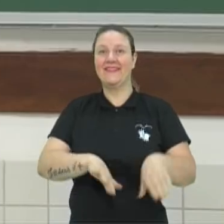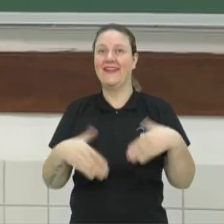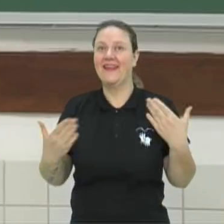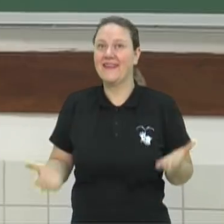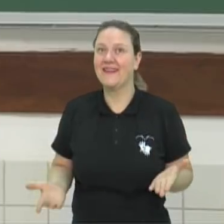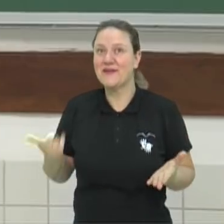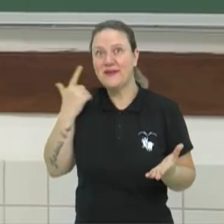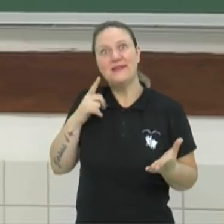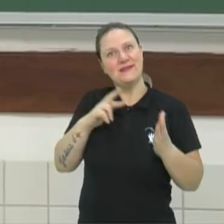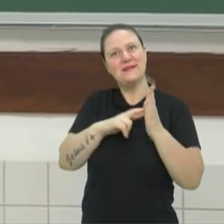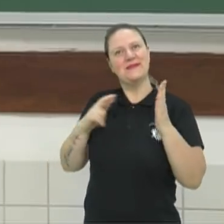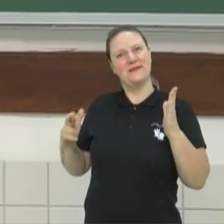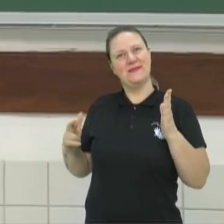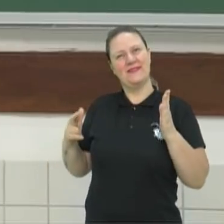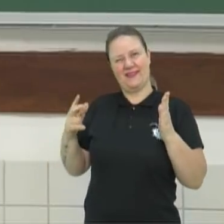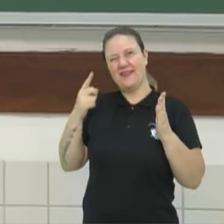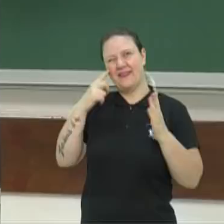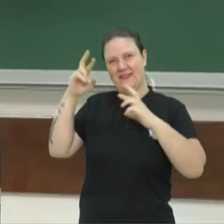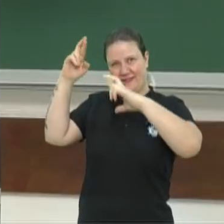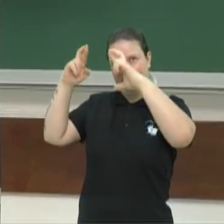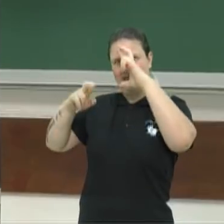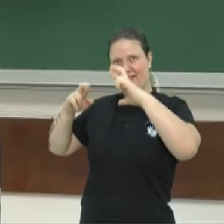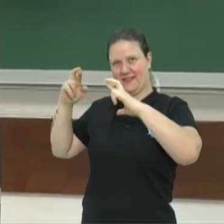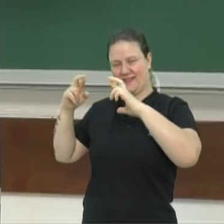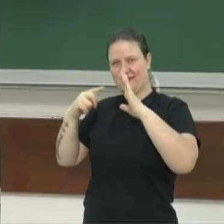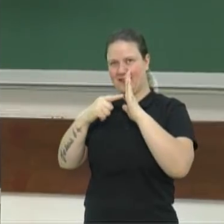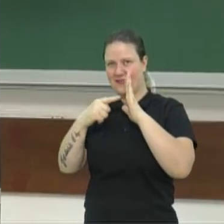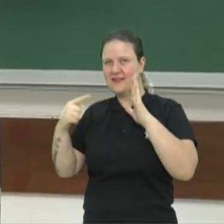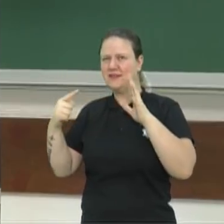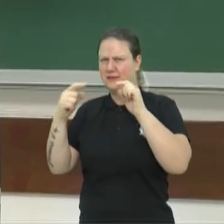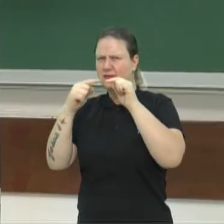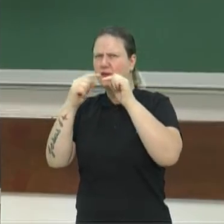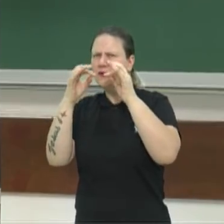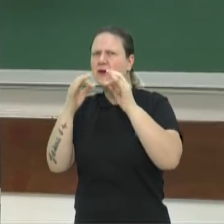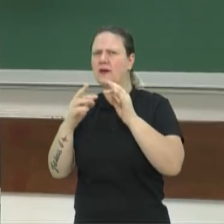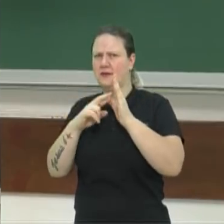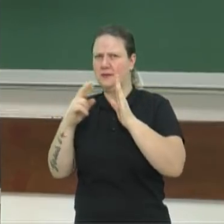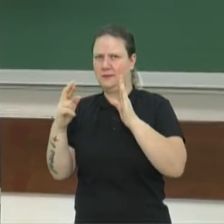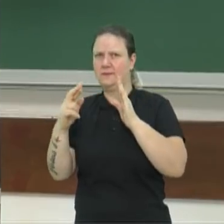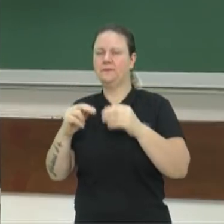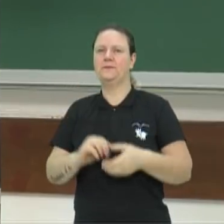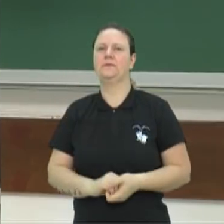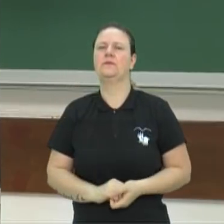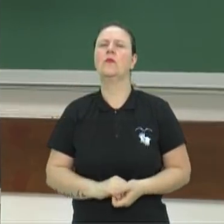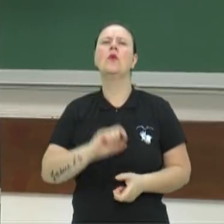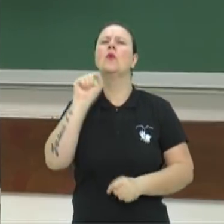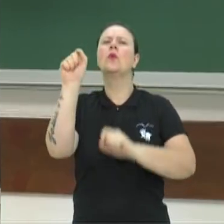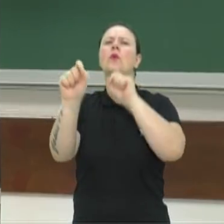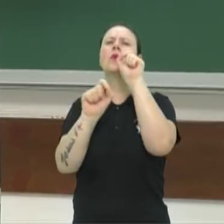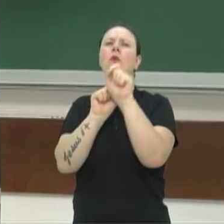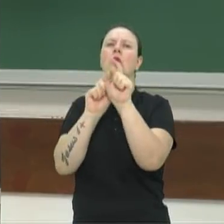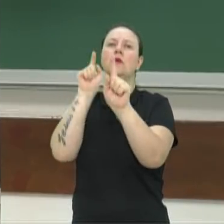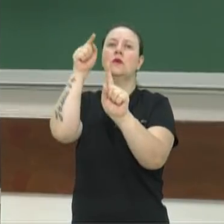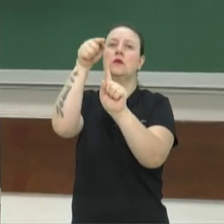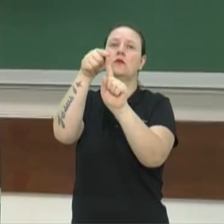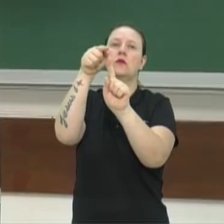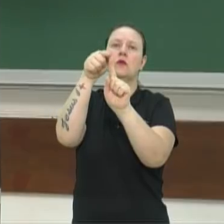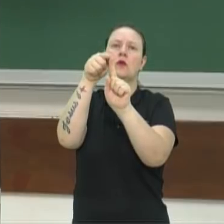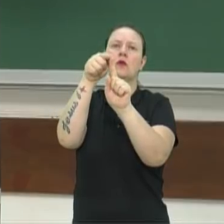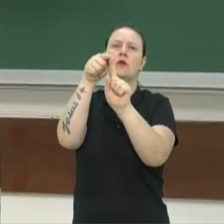E aí, já respondeu? Vamos verificar a resposta correta? Por que será? Qual é a finalidade dos governos? Você já ouviu